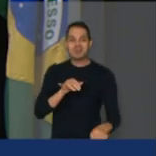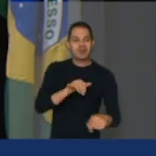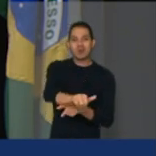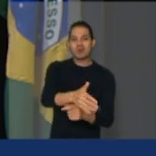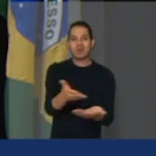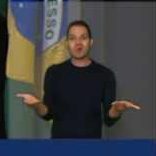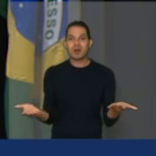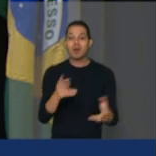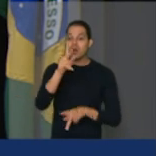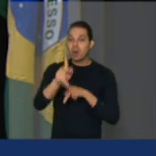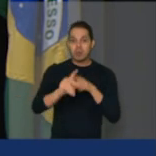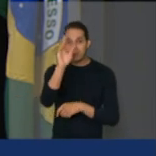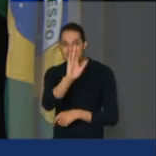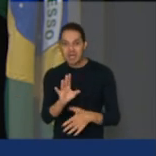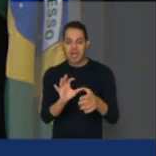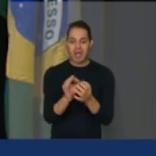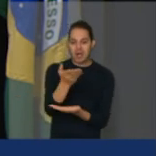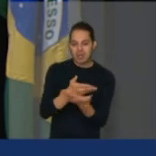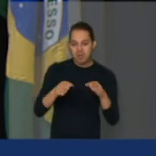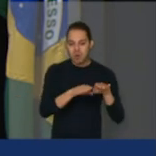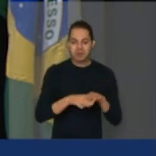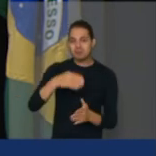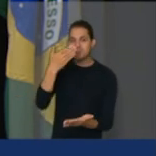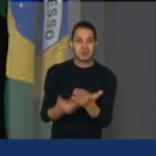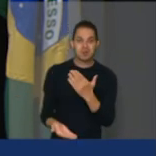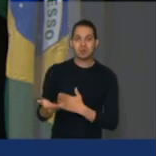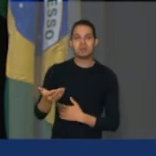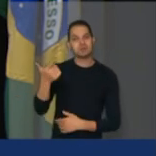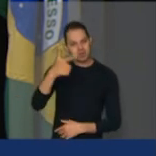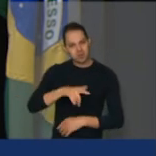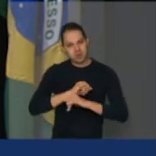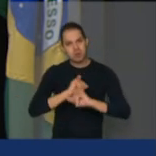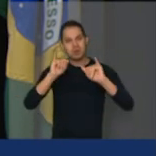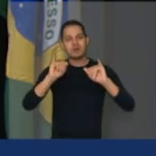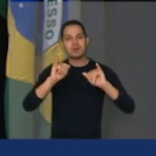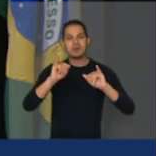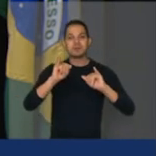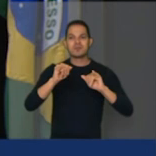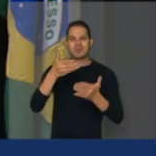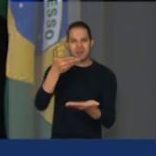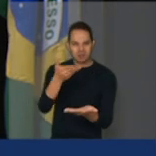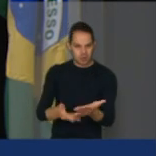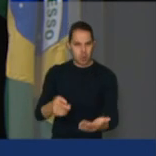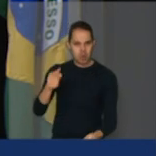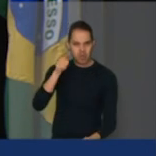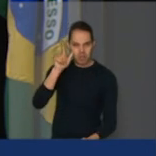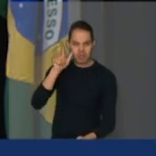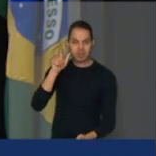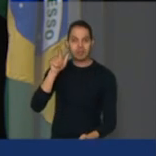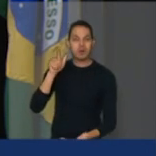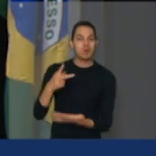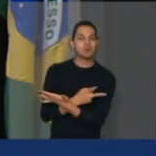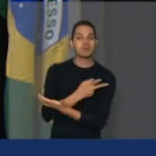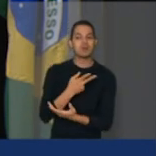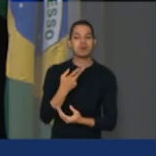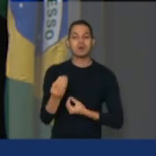quem perdeu o curso foi a nossa democracia e eu digo mais essa derrota ela foi